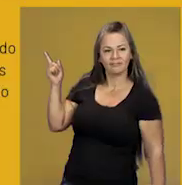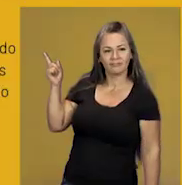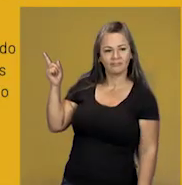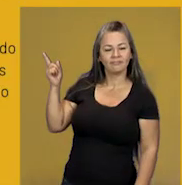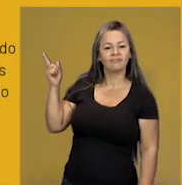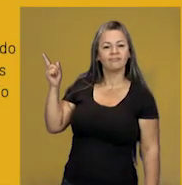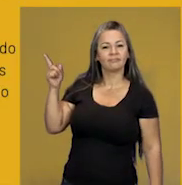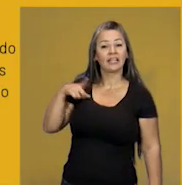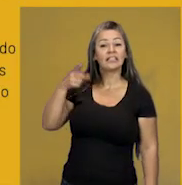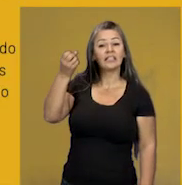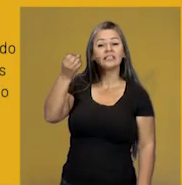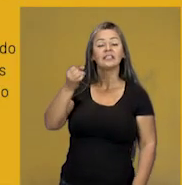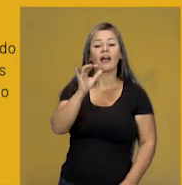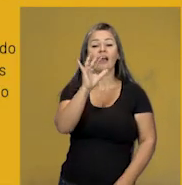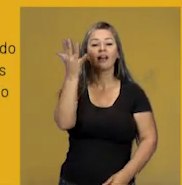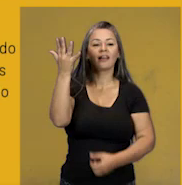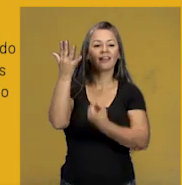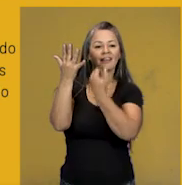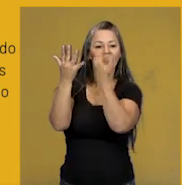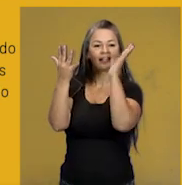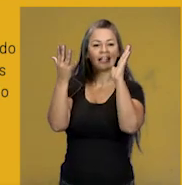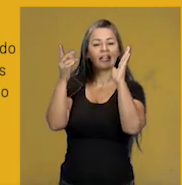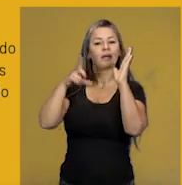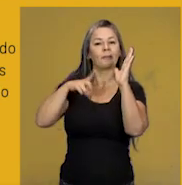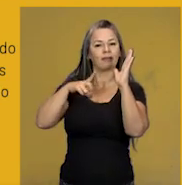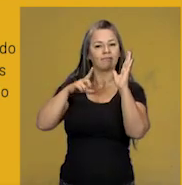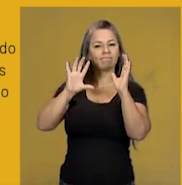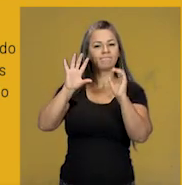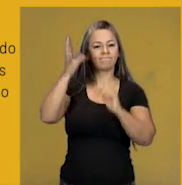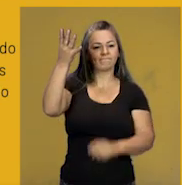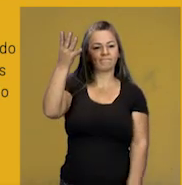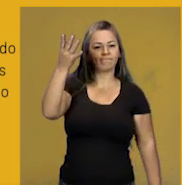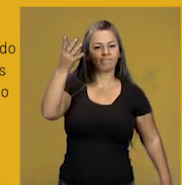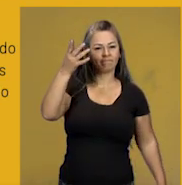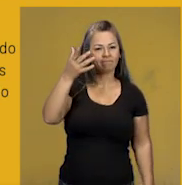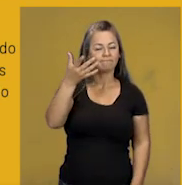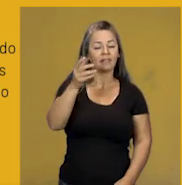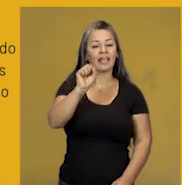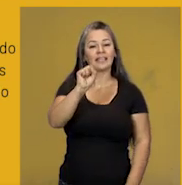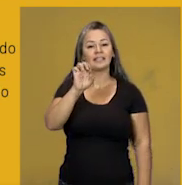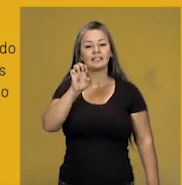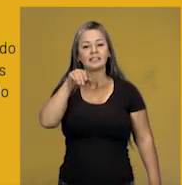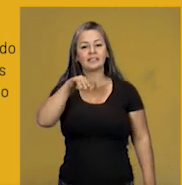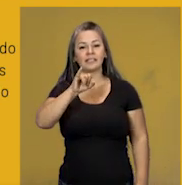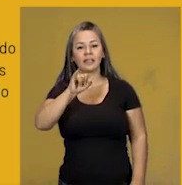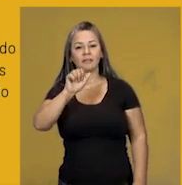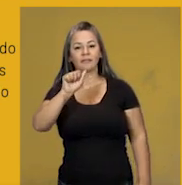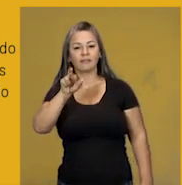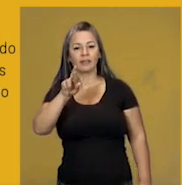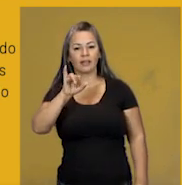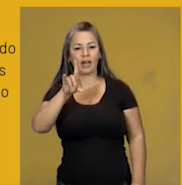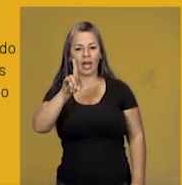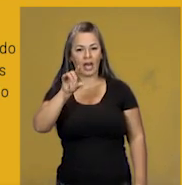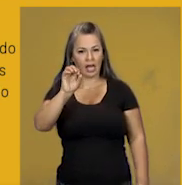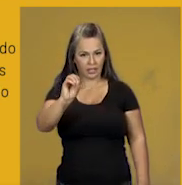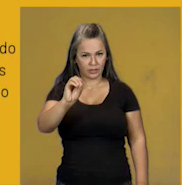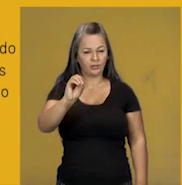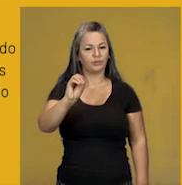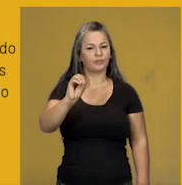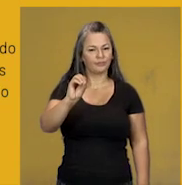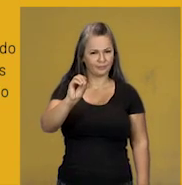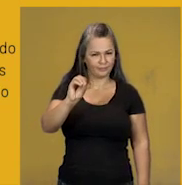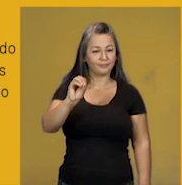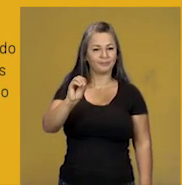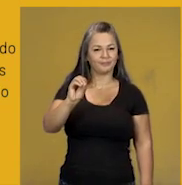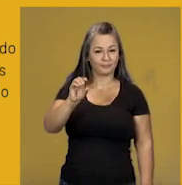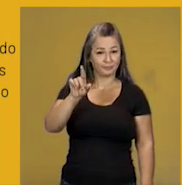semiárido clima, essa questão que eu já falei com vocês aqui. O Nordeste aí, né, ali no século XIX, teve